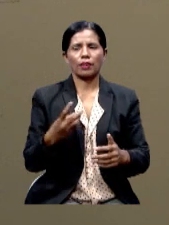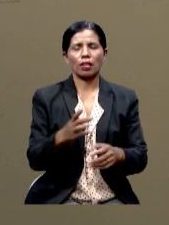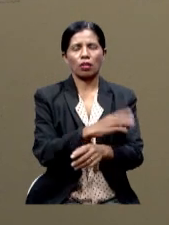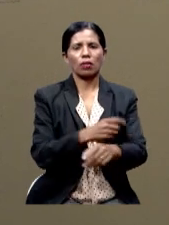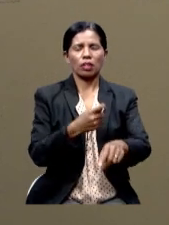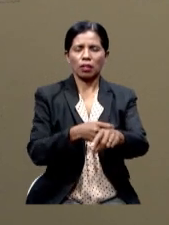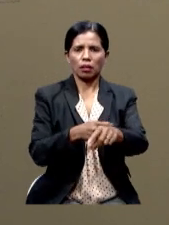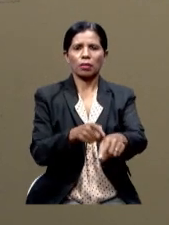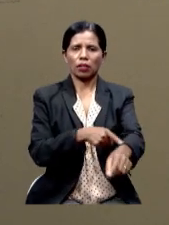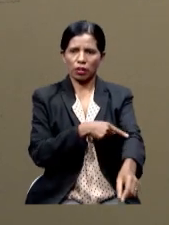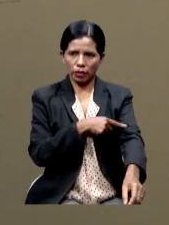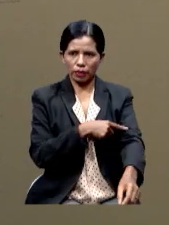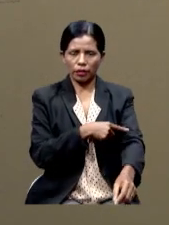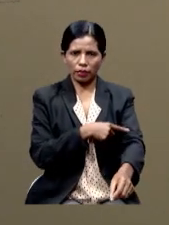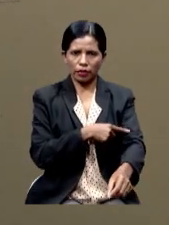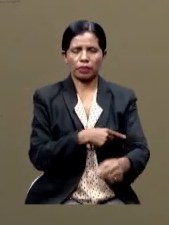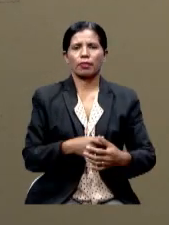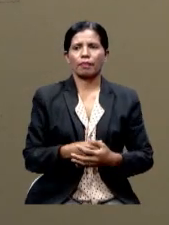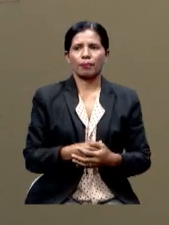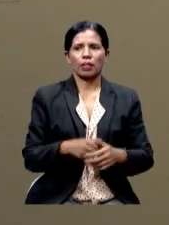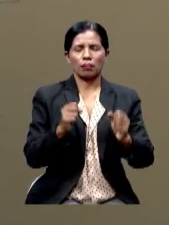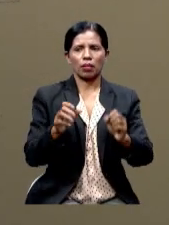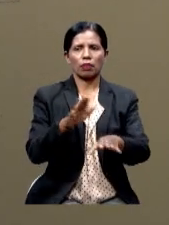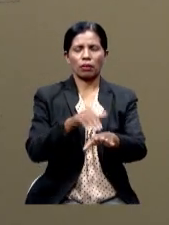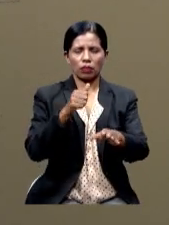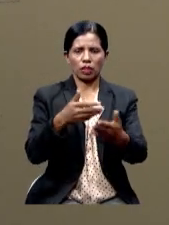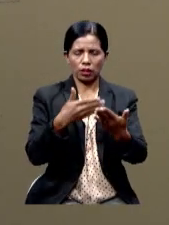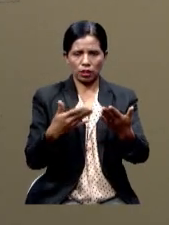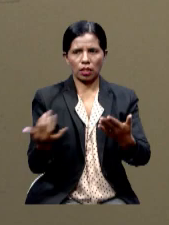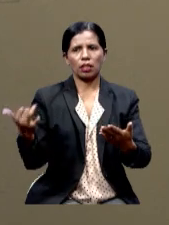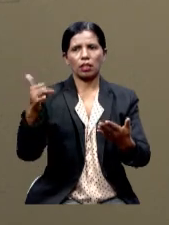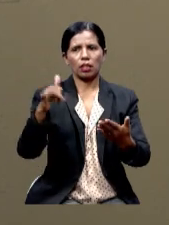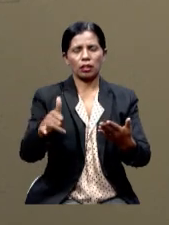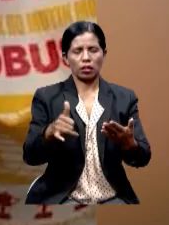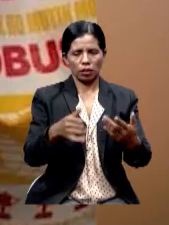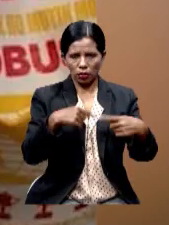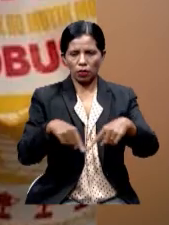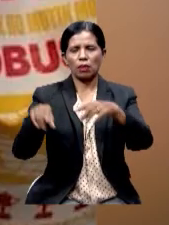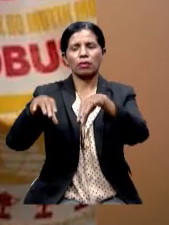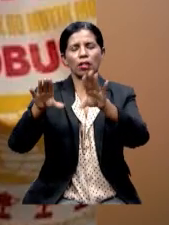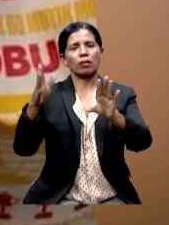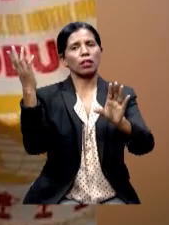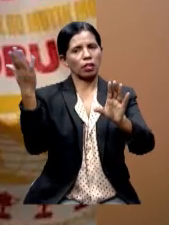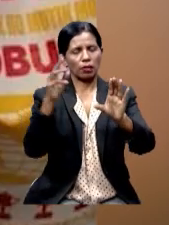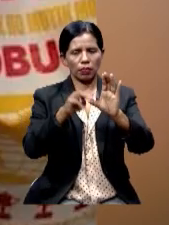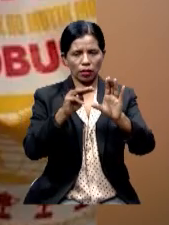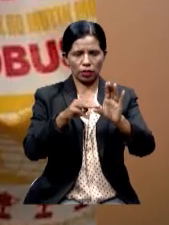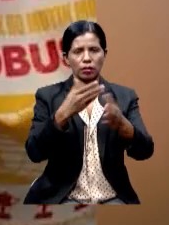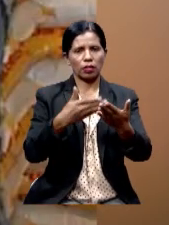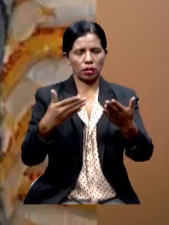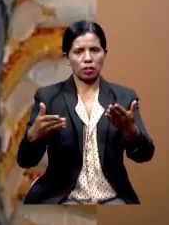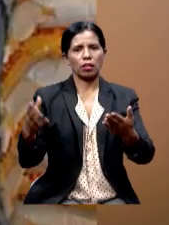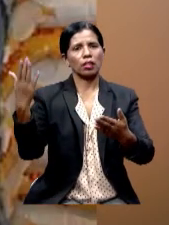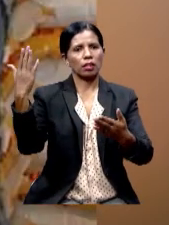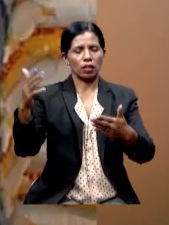duração tempo e claro, claro que está bem afetado para o produto caro, o produto não circula no mercado. Depois o produto não está matia, circula até